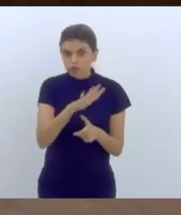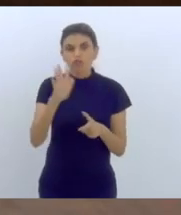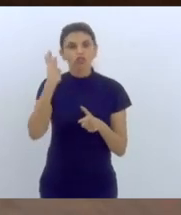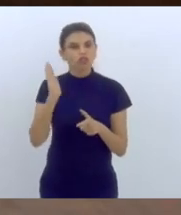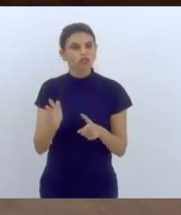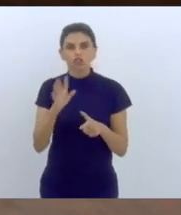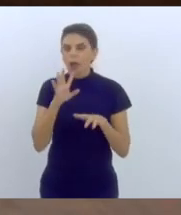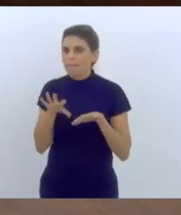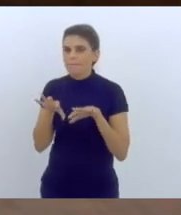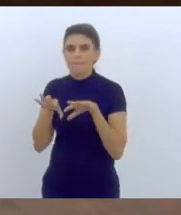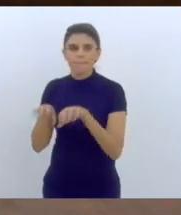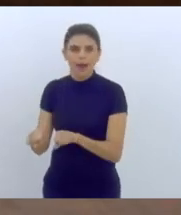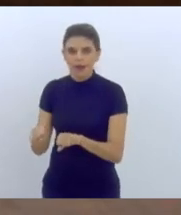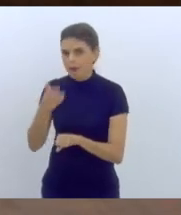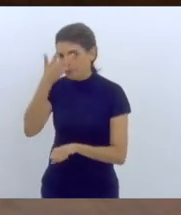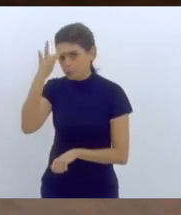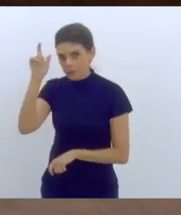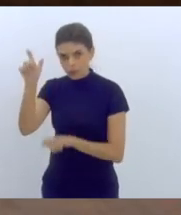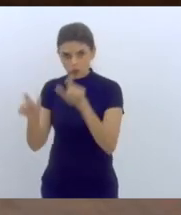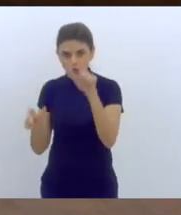dominadas por criminosos.